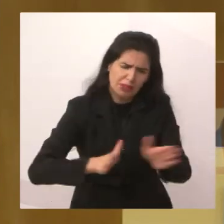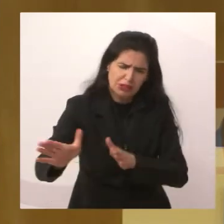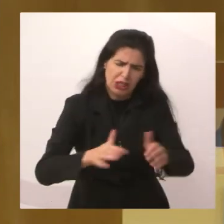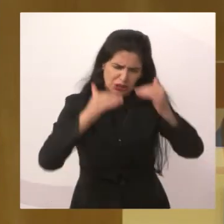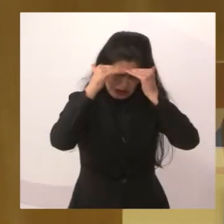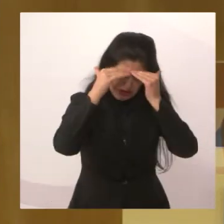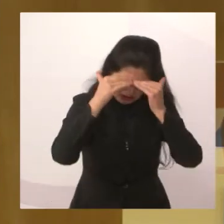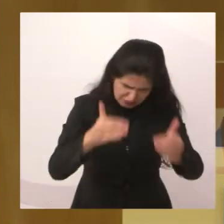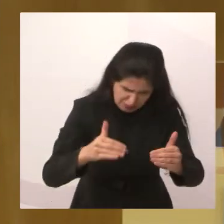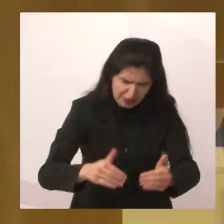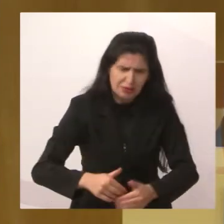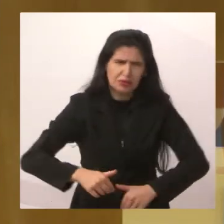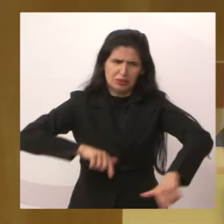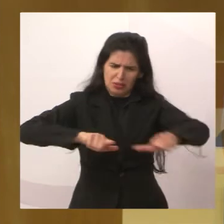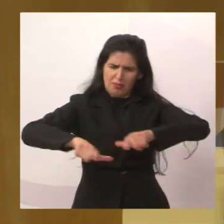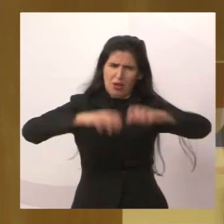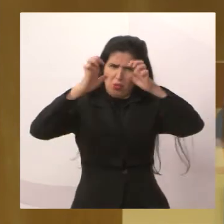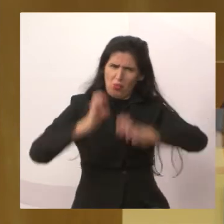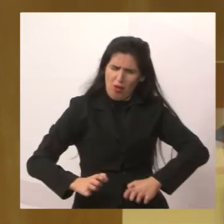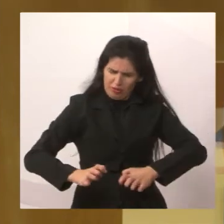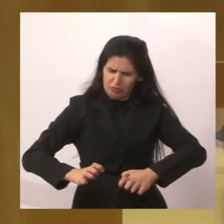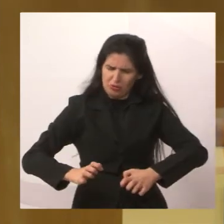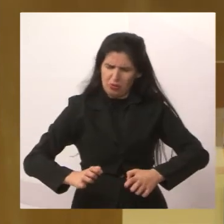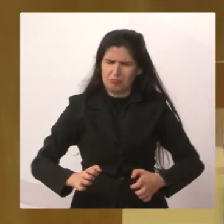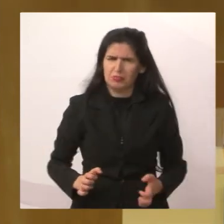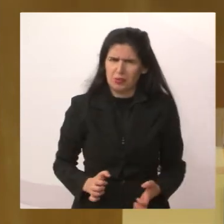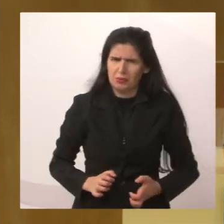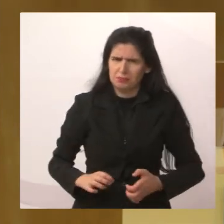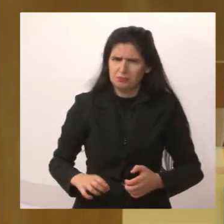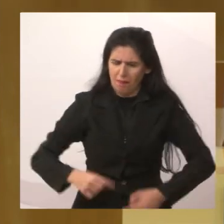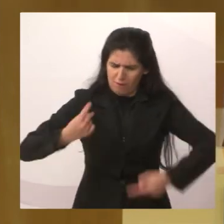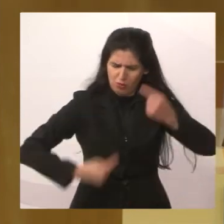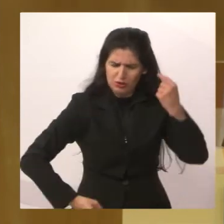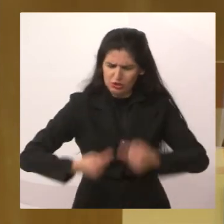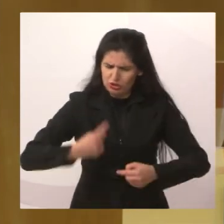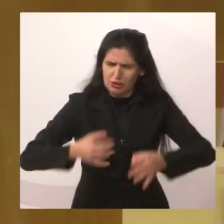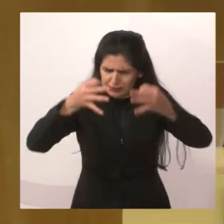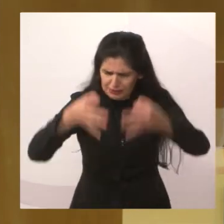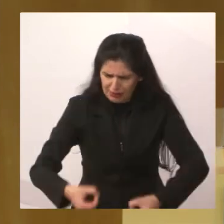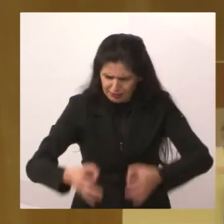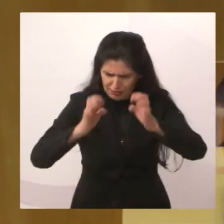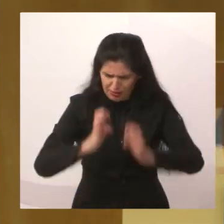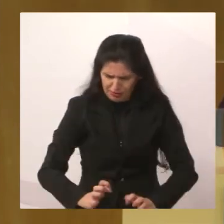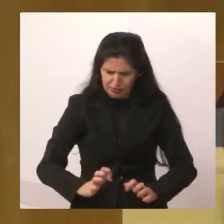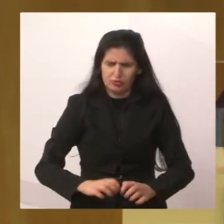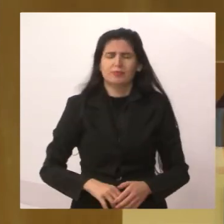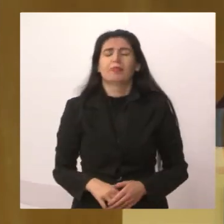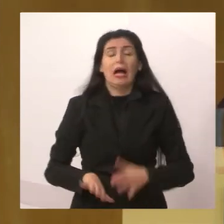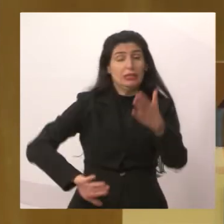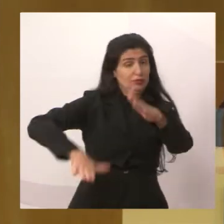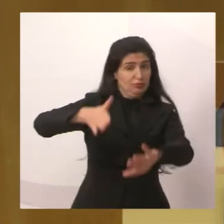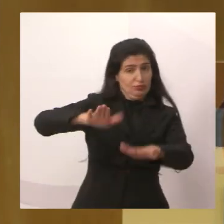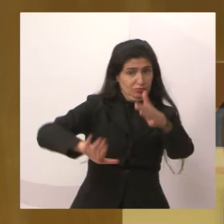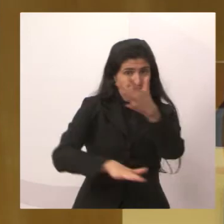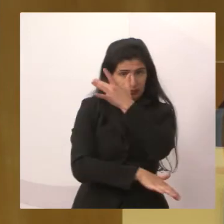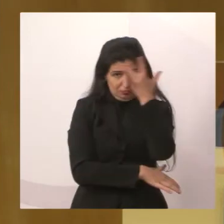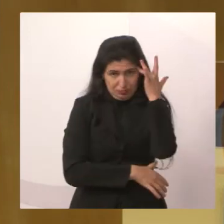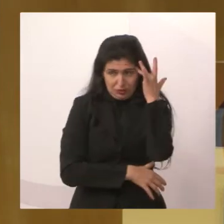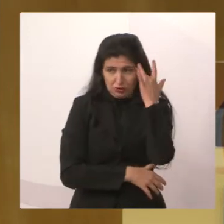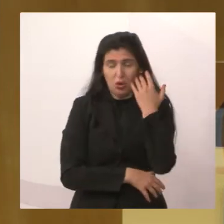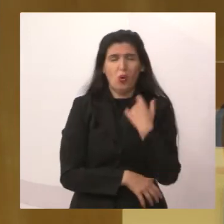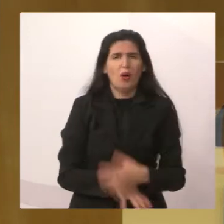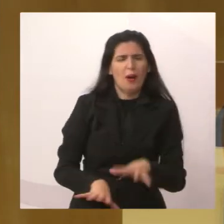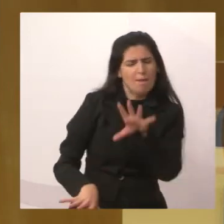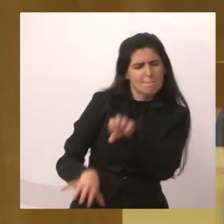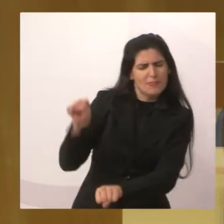para fazer, né? E ao mesmo tempo a gente fica olhando, né? As pessoas muitas vezes querer